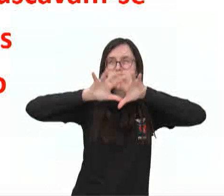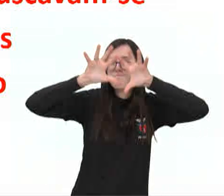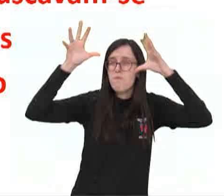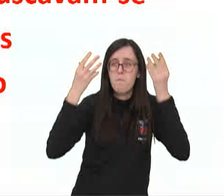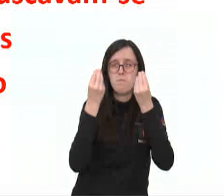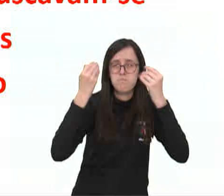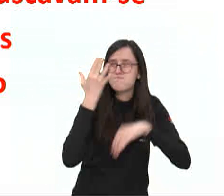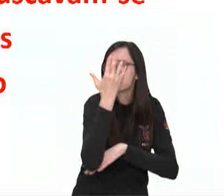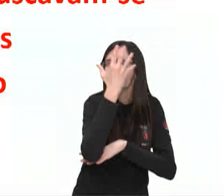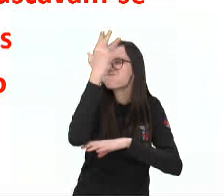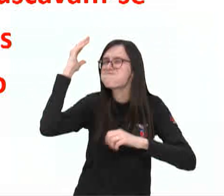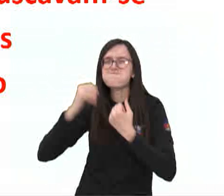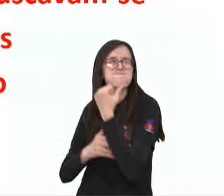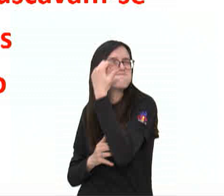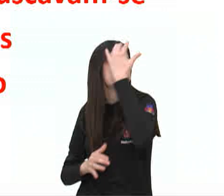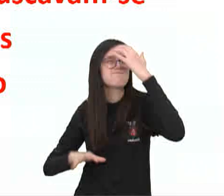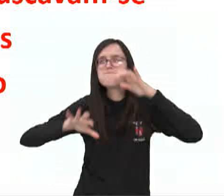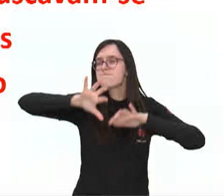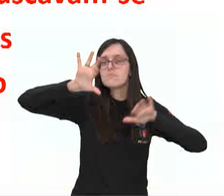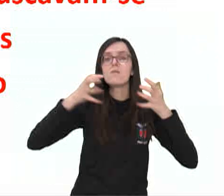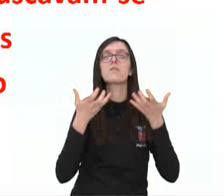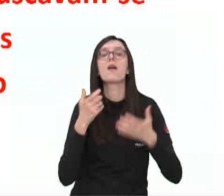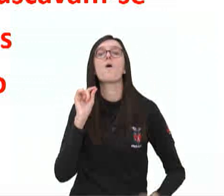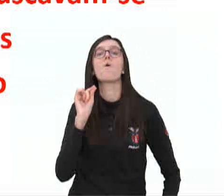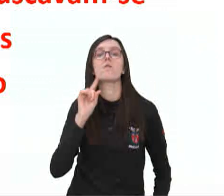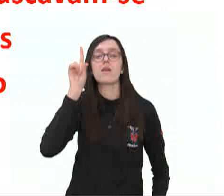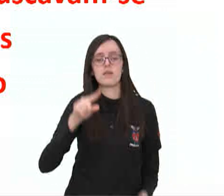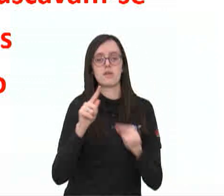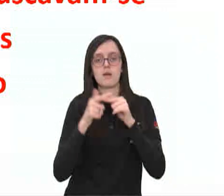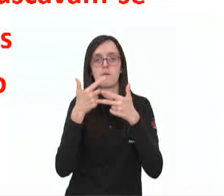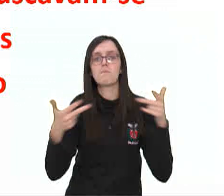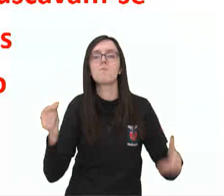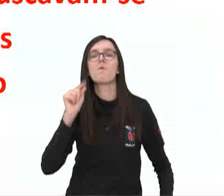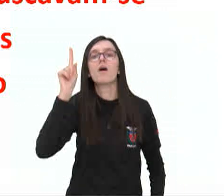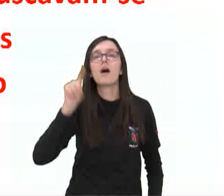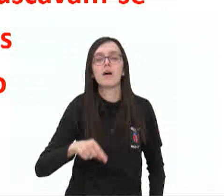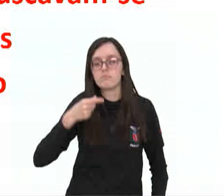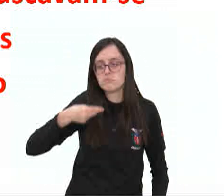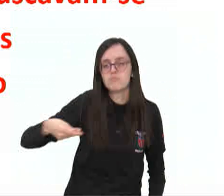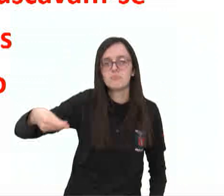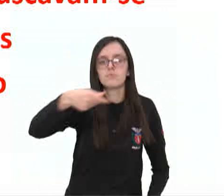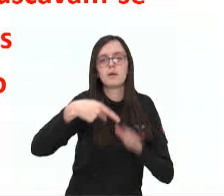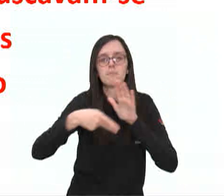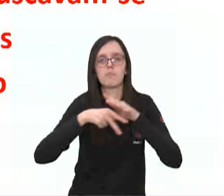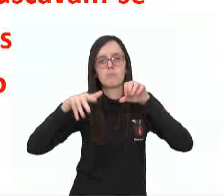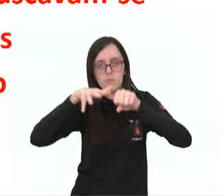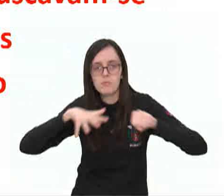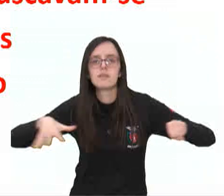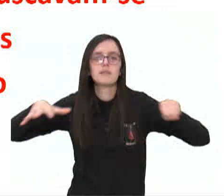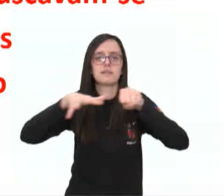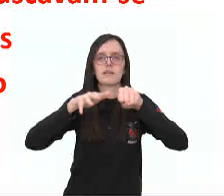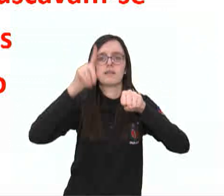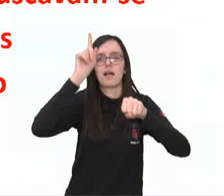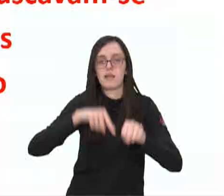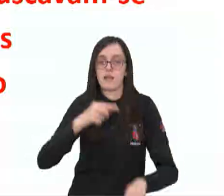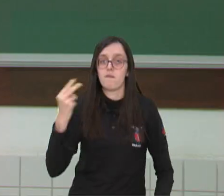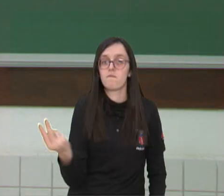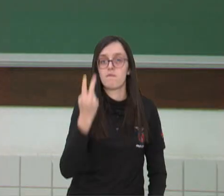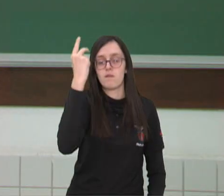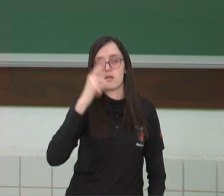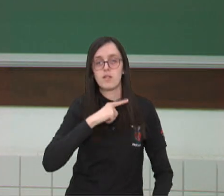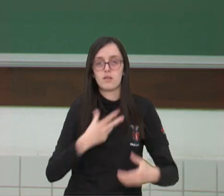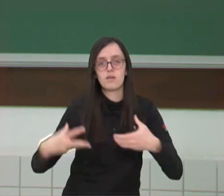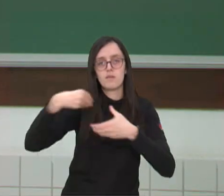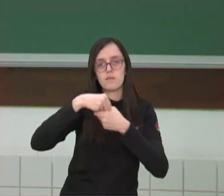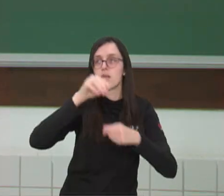amazônica. O que se buscava? Produtos que eram conhecidos como drogas do sertão, que eram valorizadas no